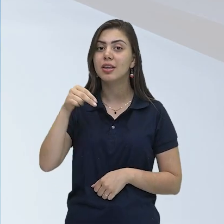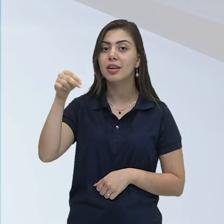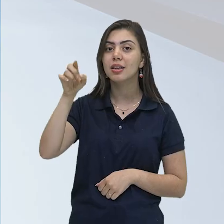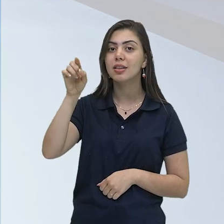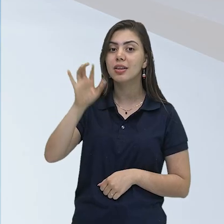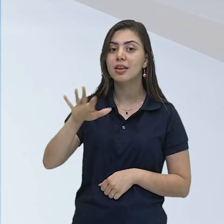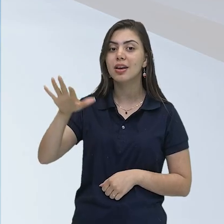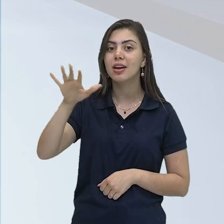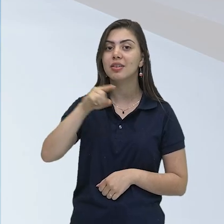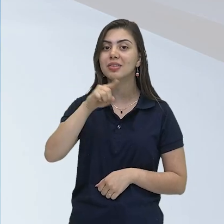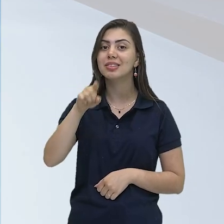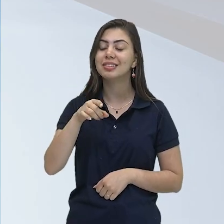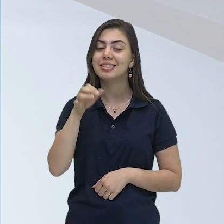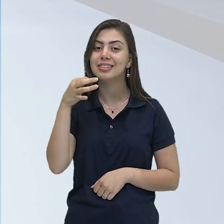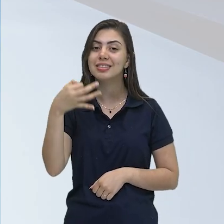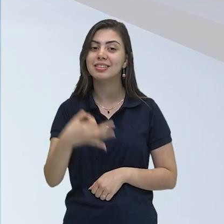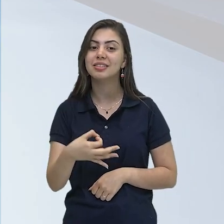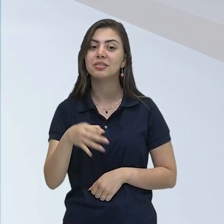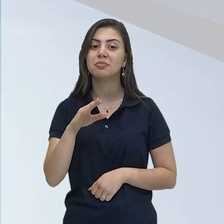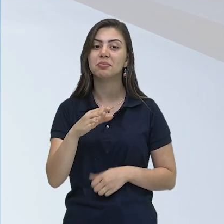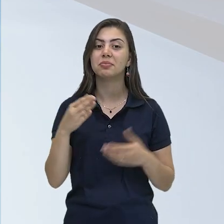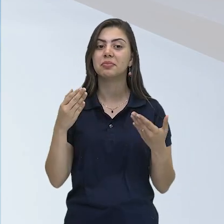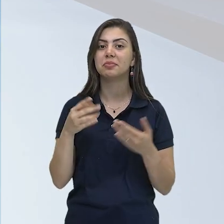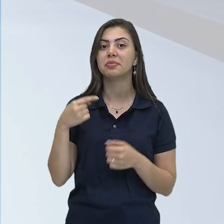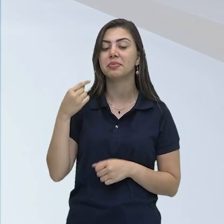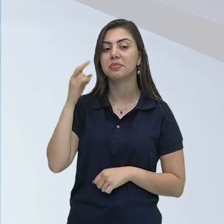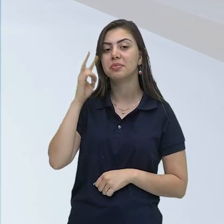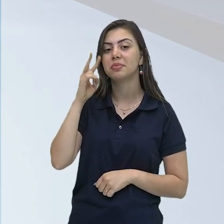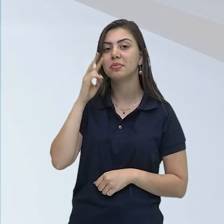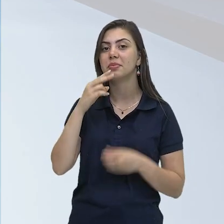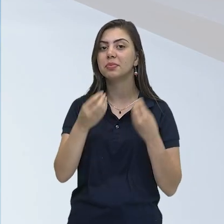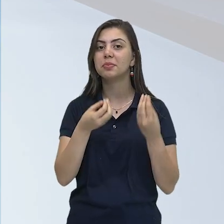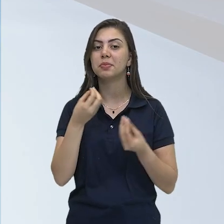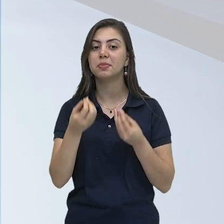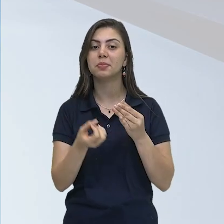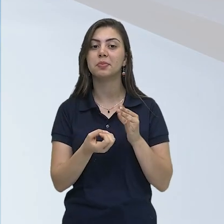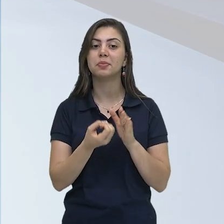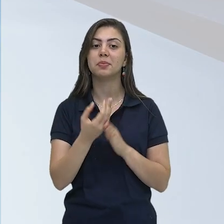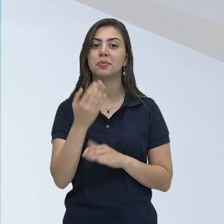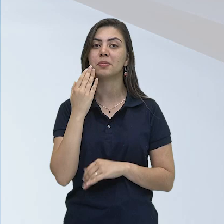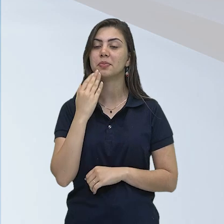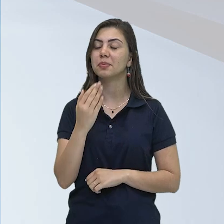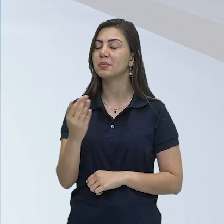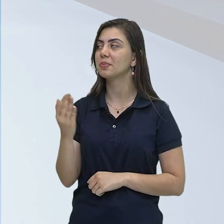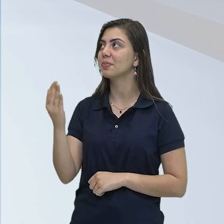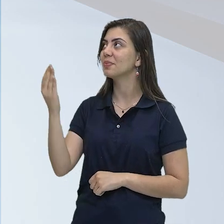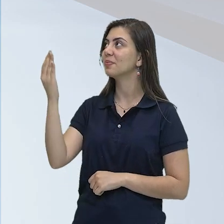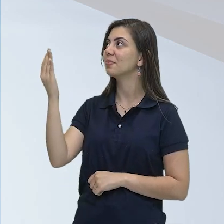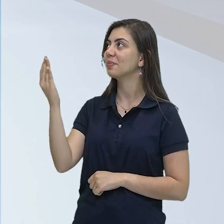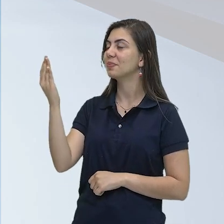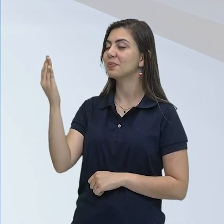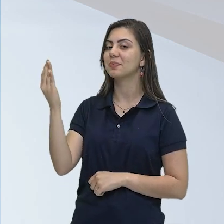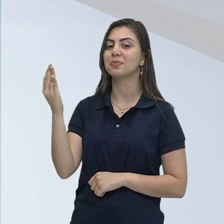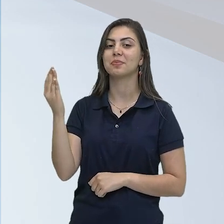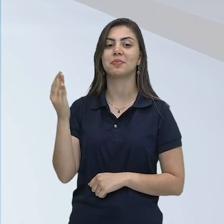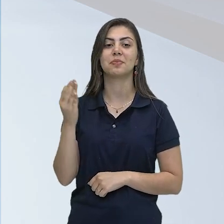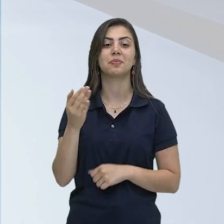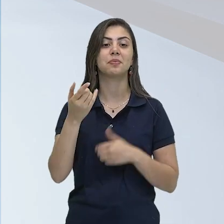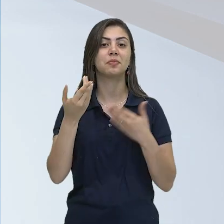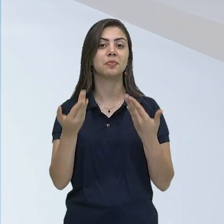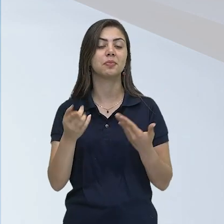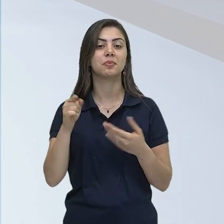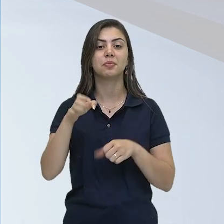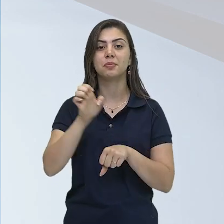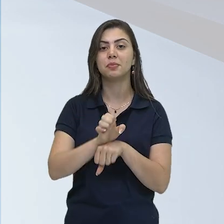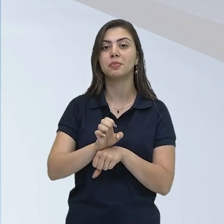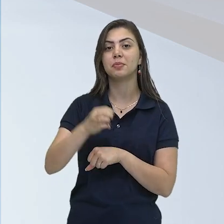nordeste acertou. Vamos relembrar de onde surgiu o Tarracá? Então, observem aqui, ó, precisamente ali